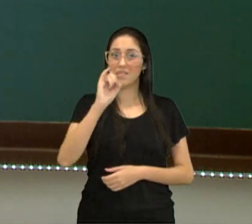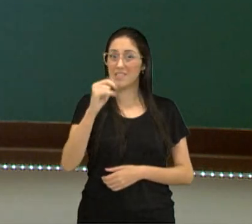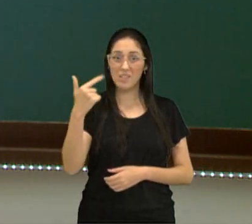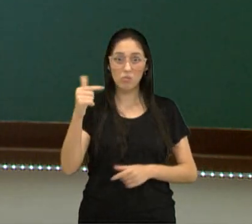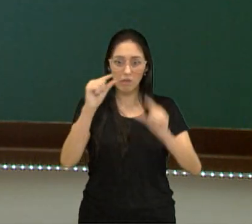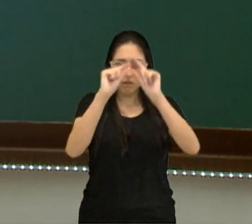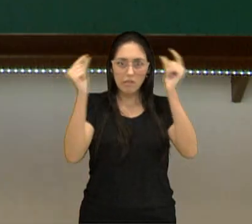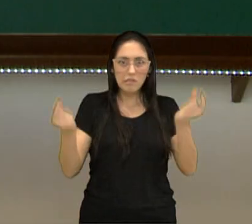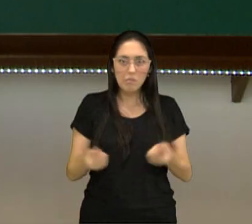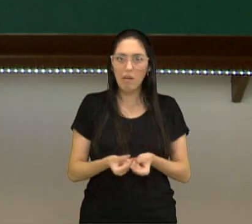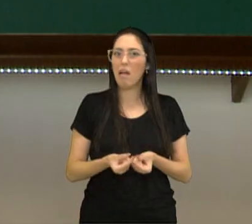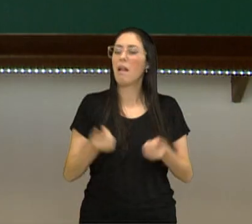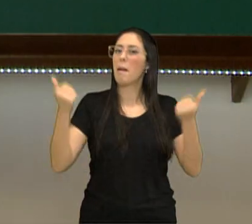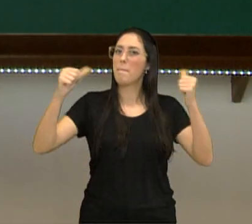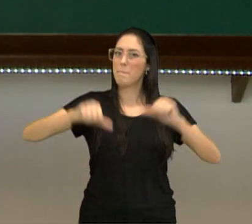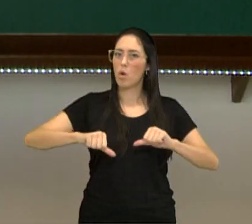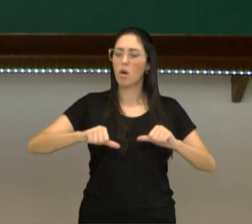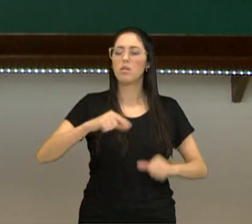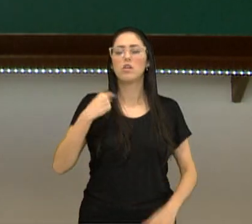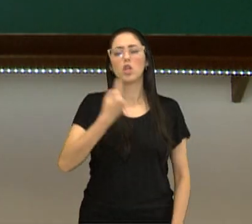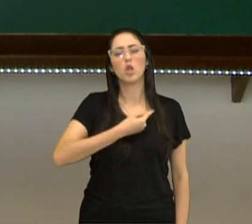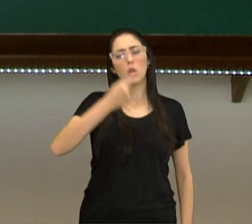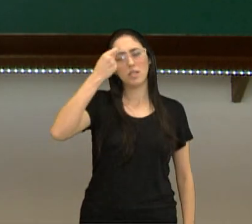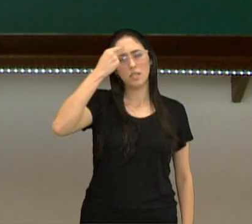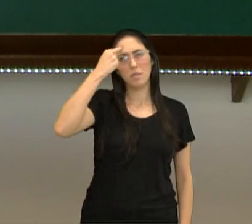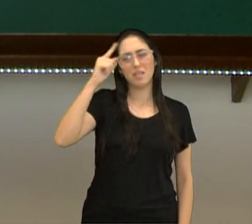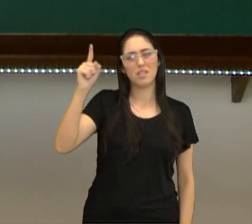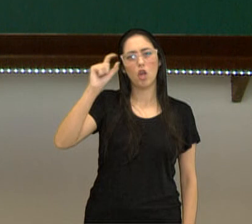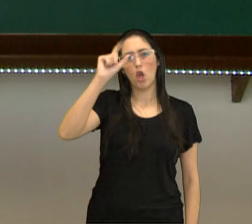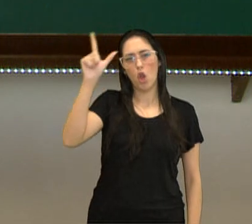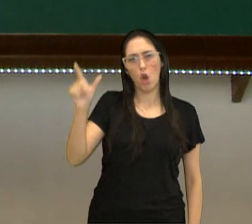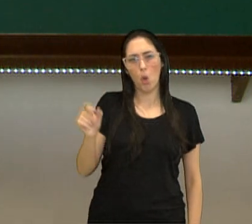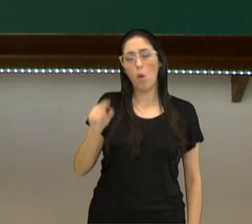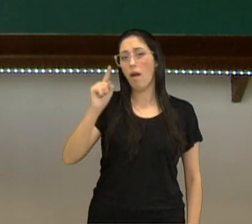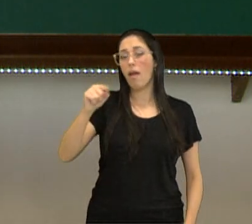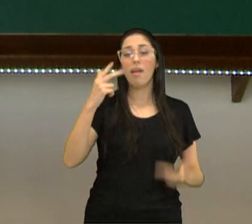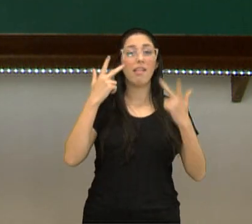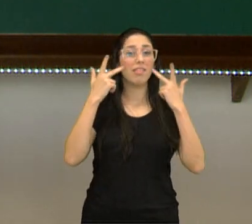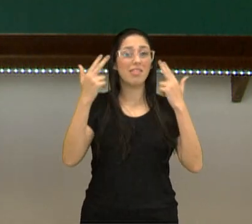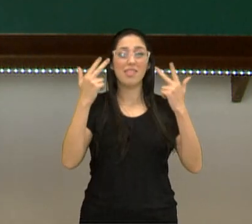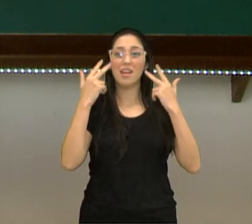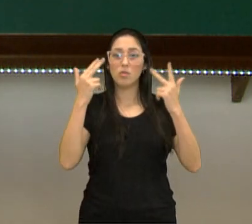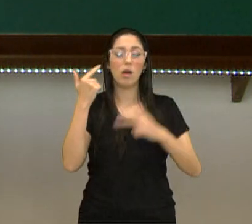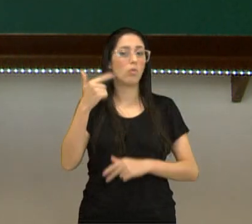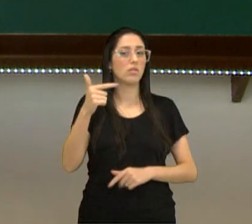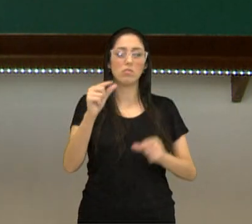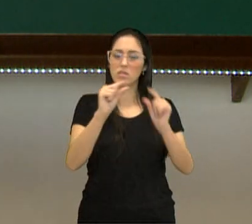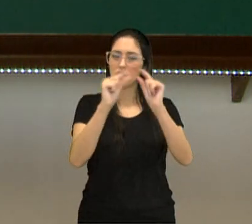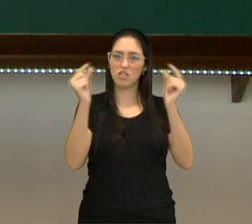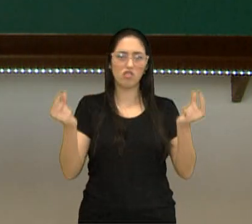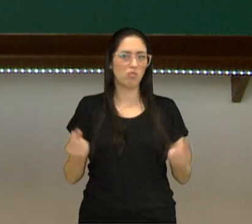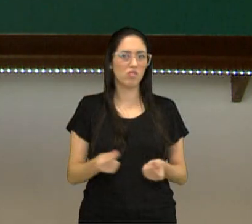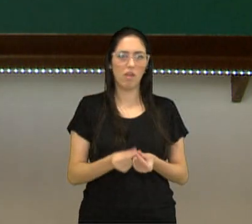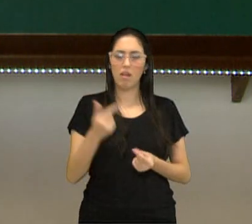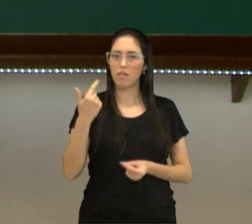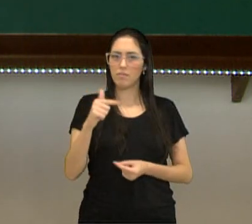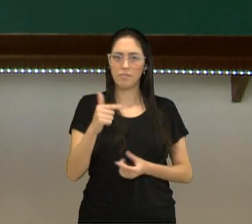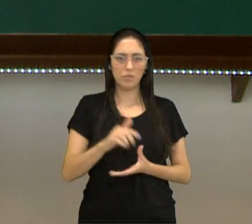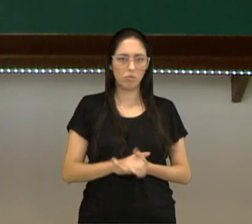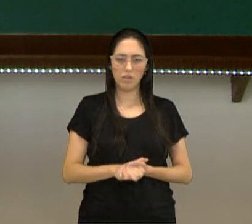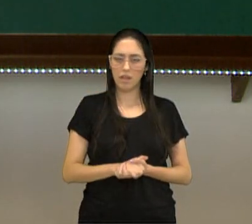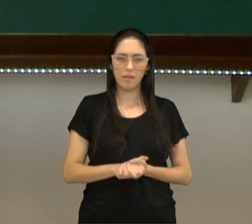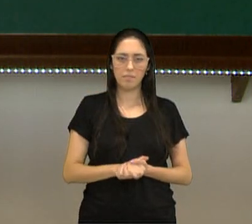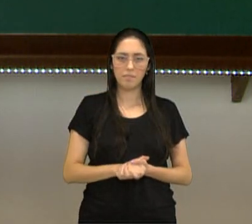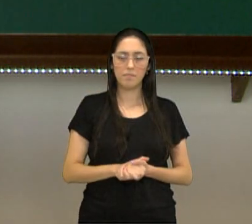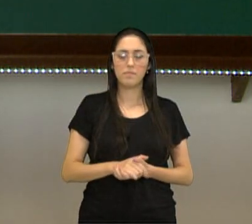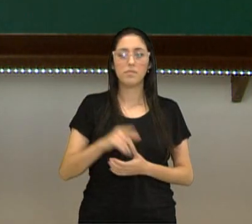atmosfera. Vamos pensar na Lua. A Lua é um satélite natural que não dispõe de atmosfera. Esse satélite natural